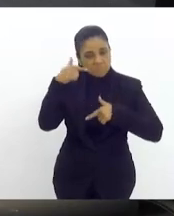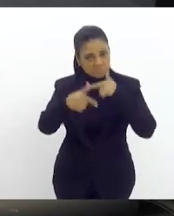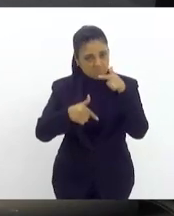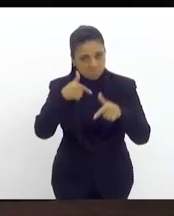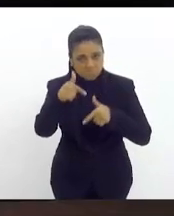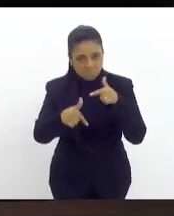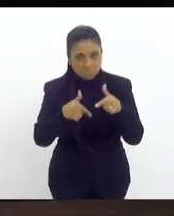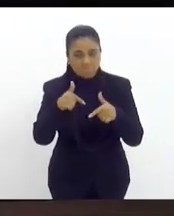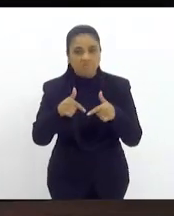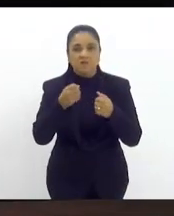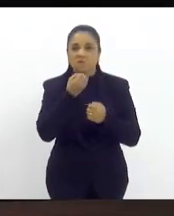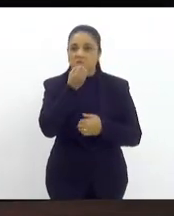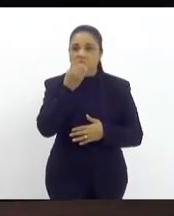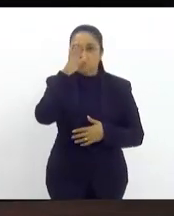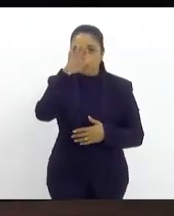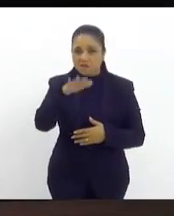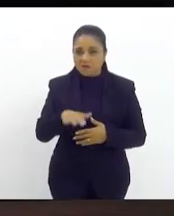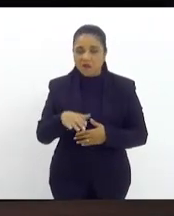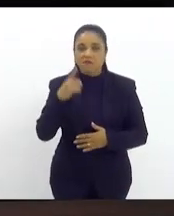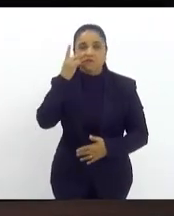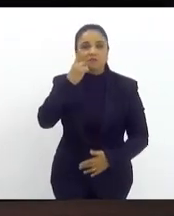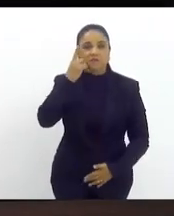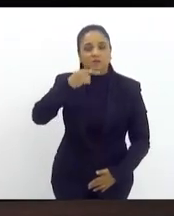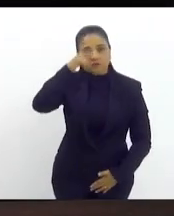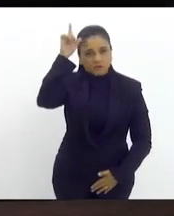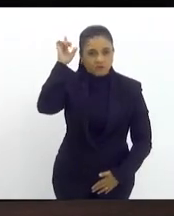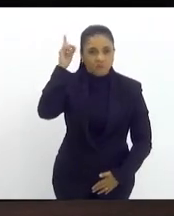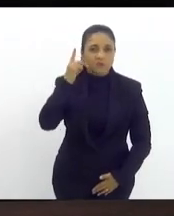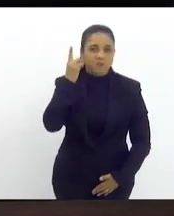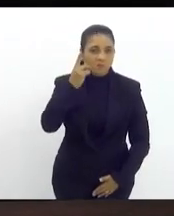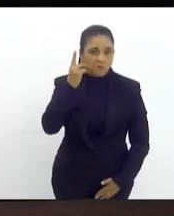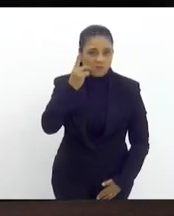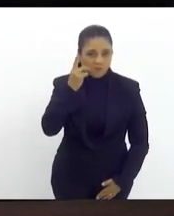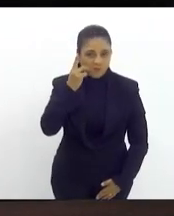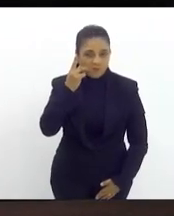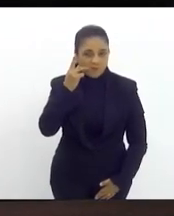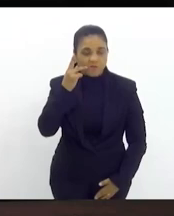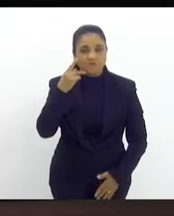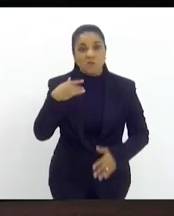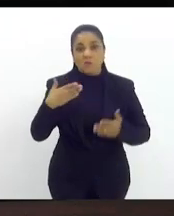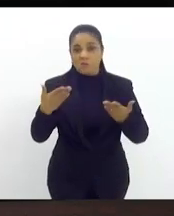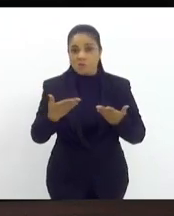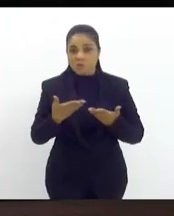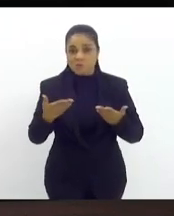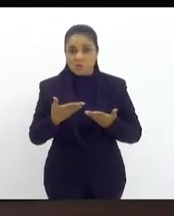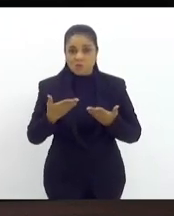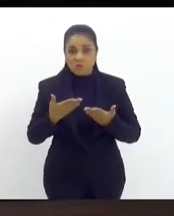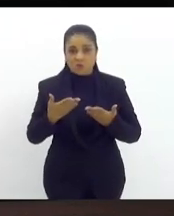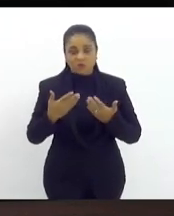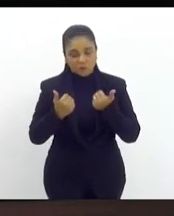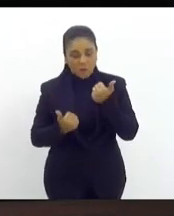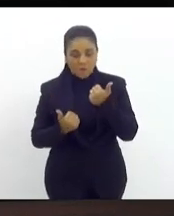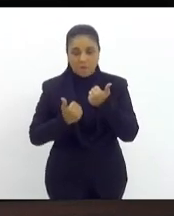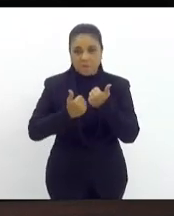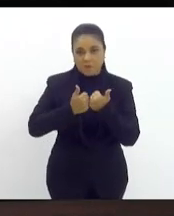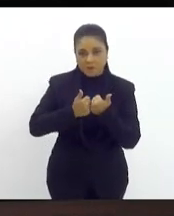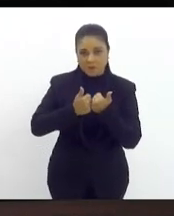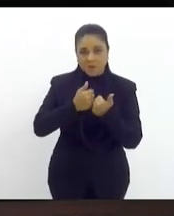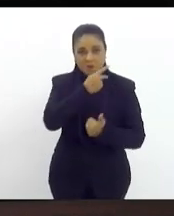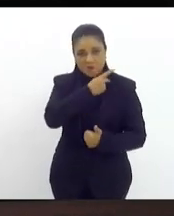boa tarde Deputado Luiz Paulo que hoje se encontra presidindo